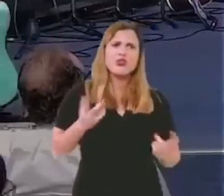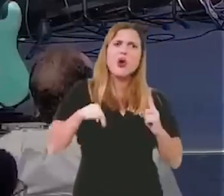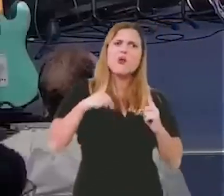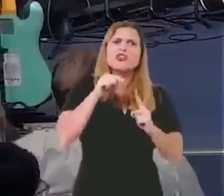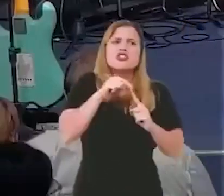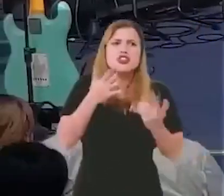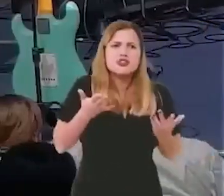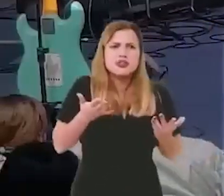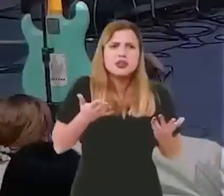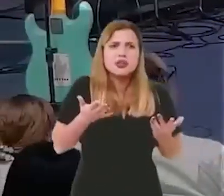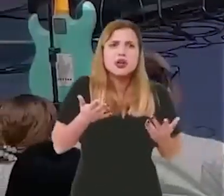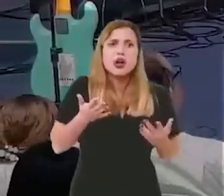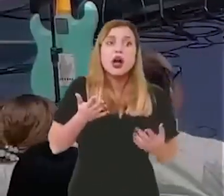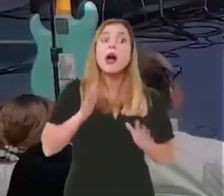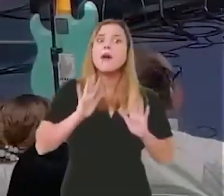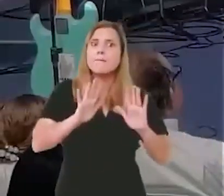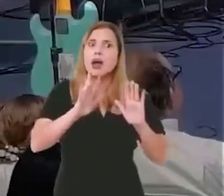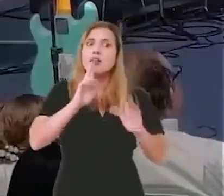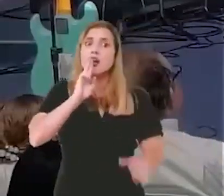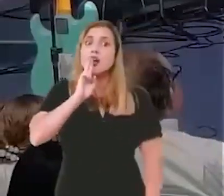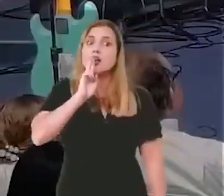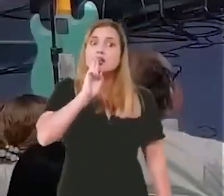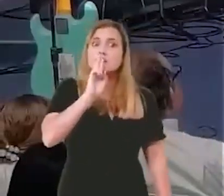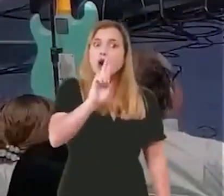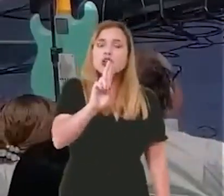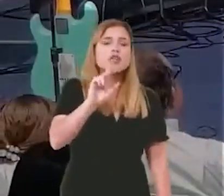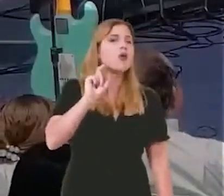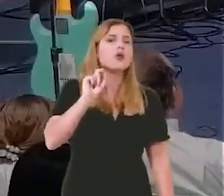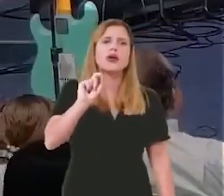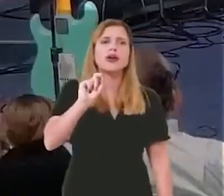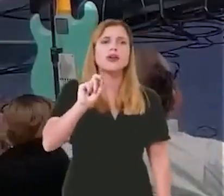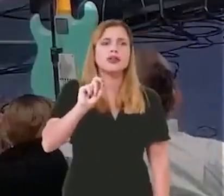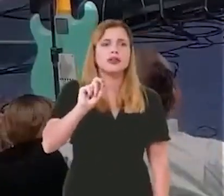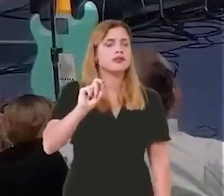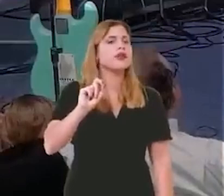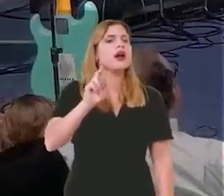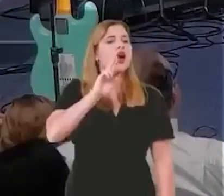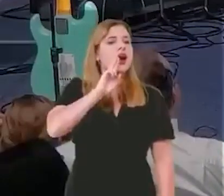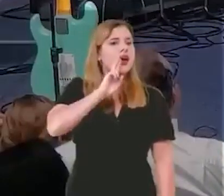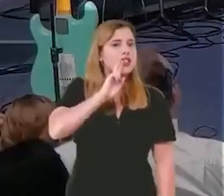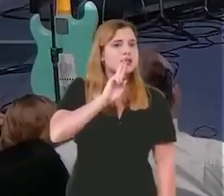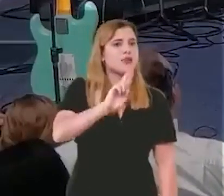E a resposta é que nós estamos rigorosamente onde deveríamos estar.